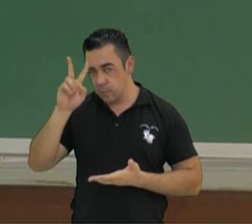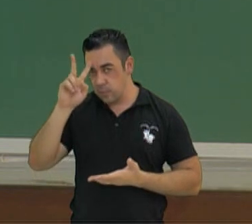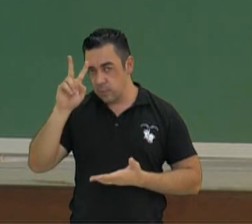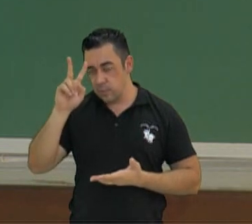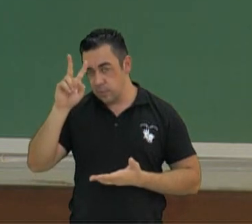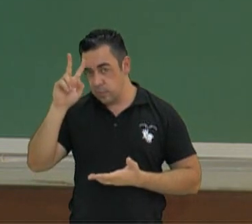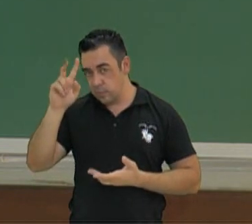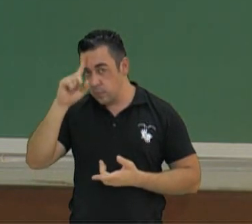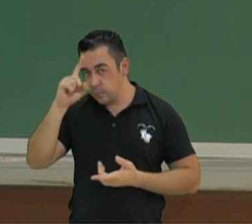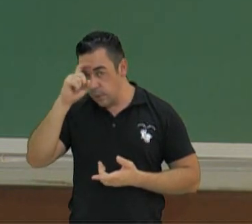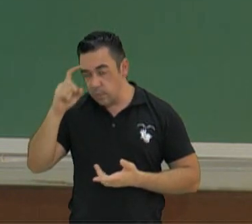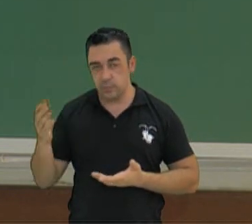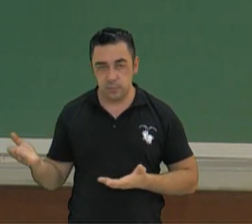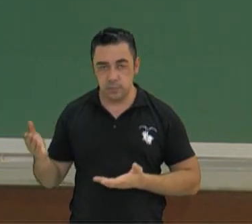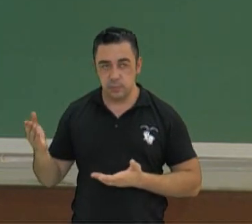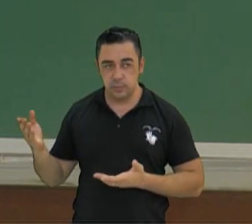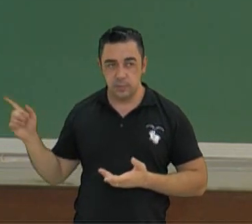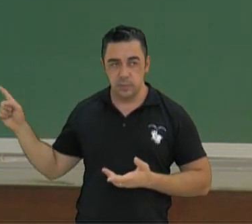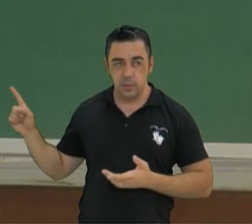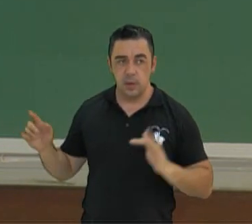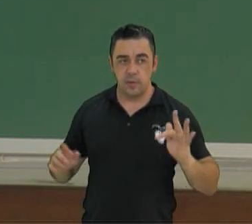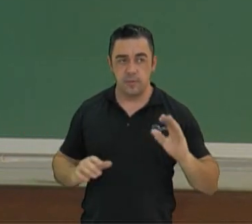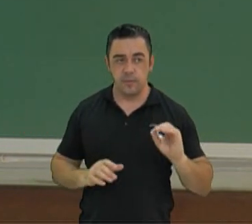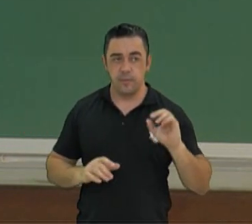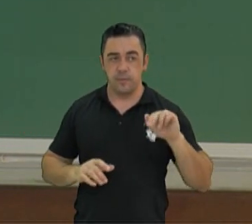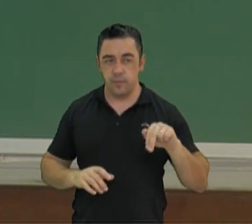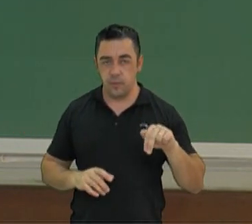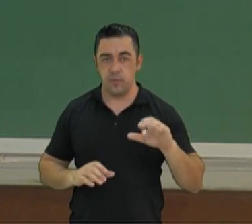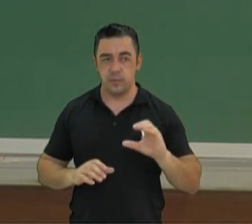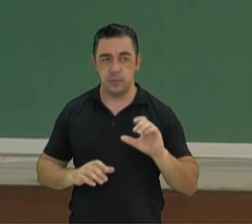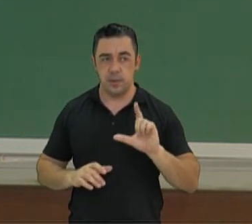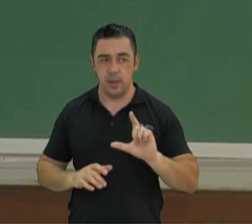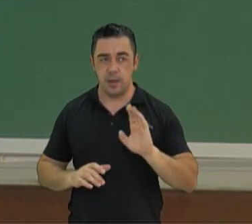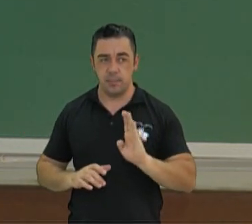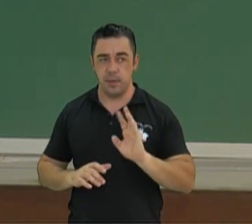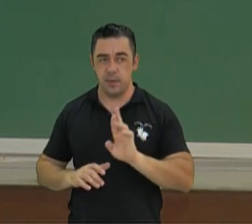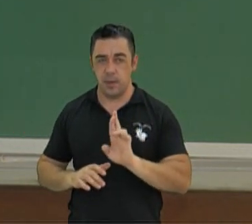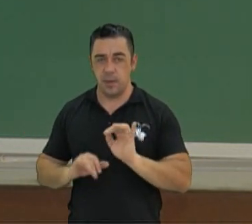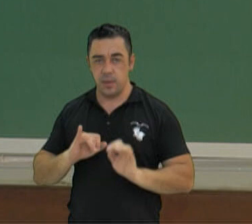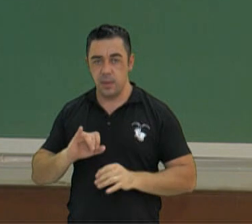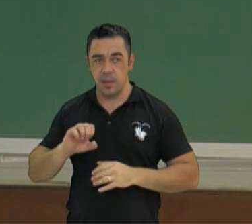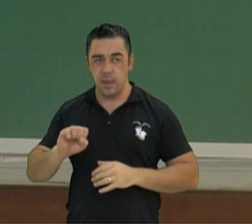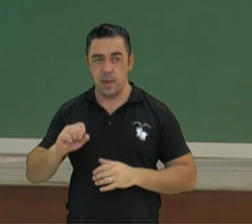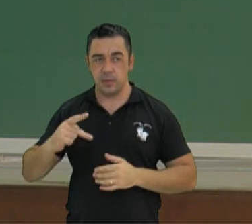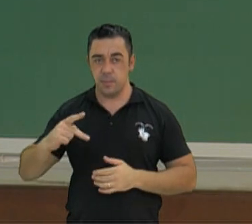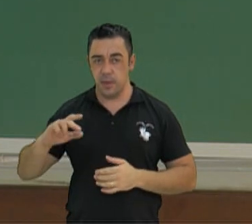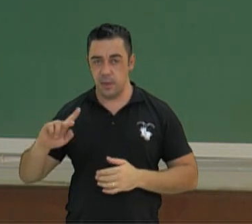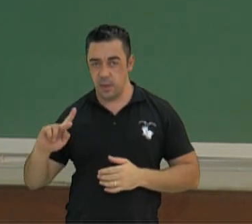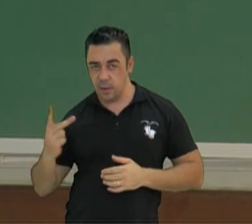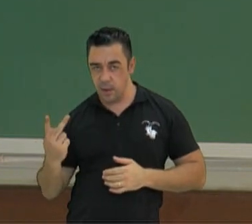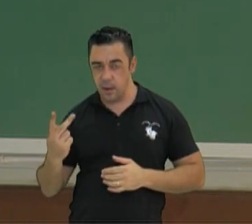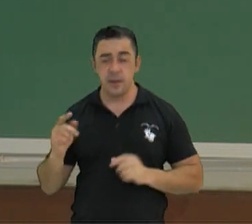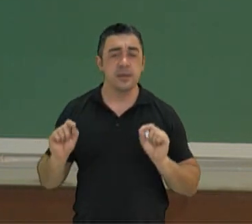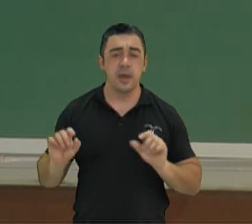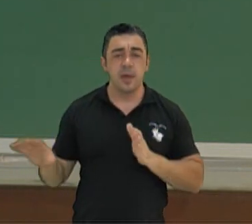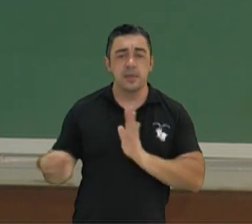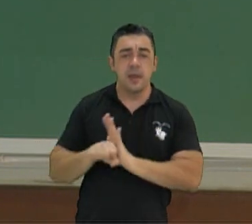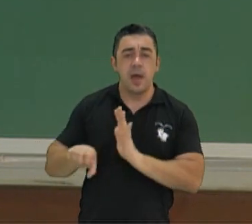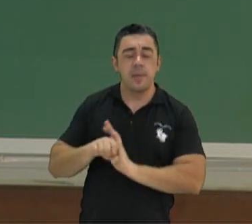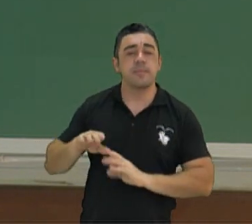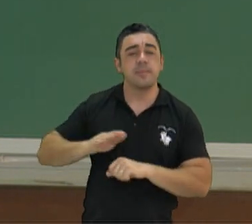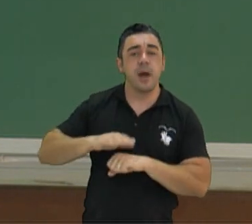hospital. Então, o que acontece? O carbono e hidrogênio, quem atrai mais o elétron? O